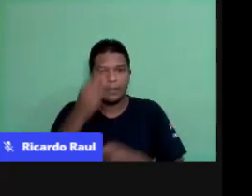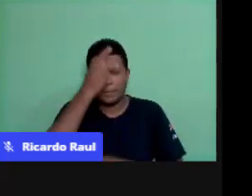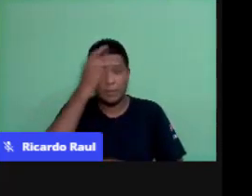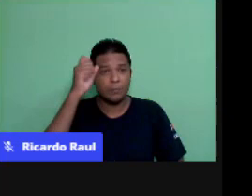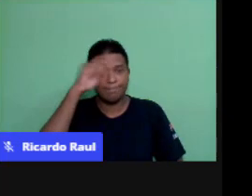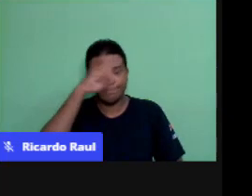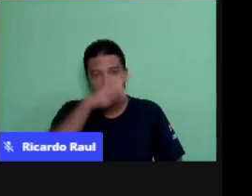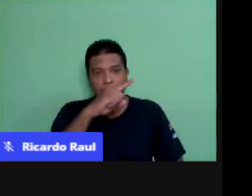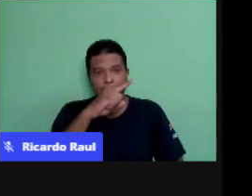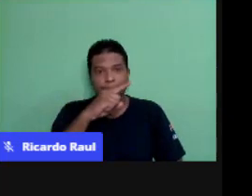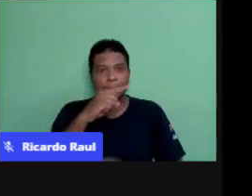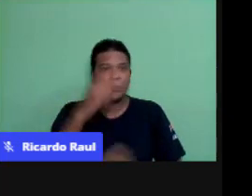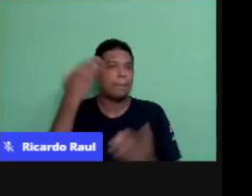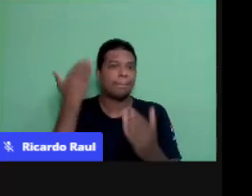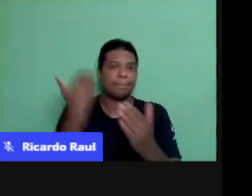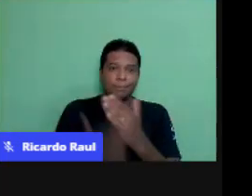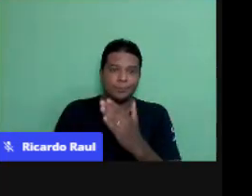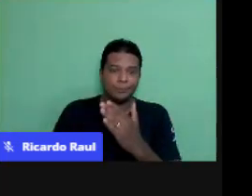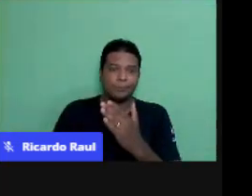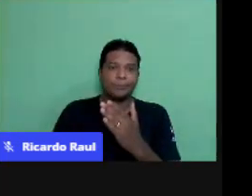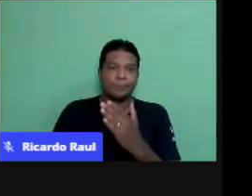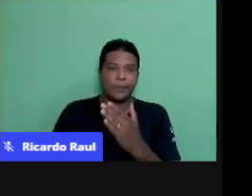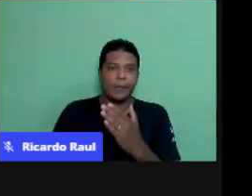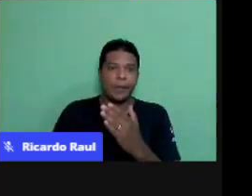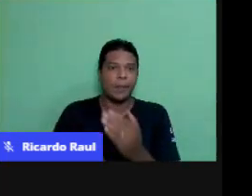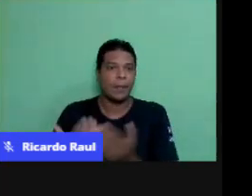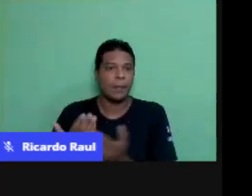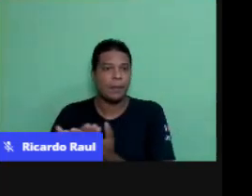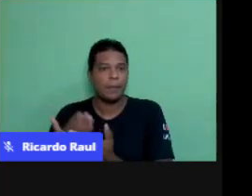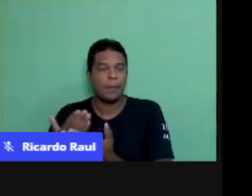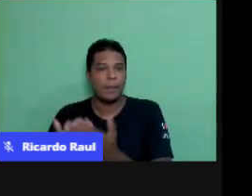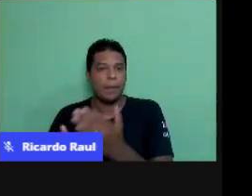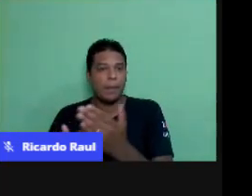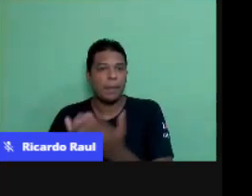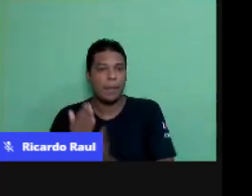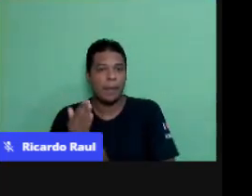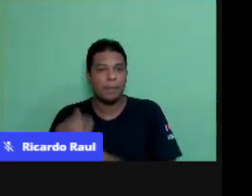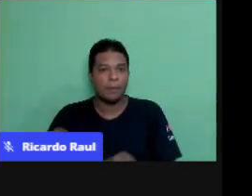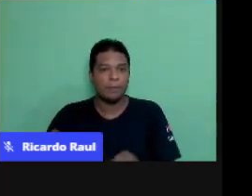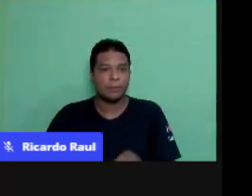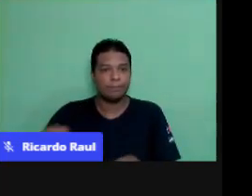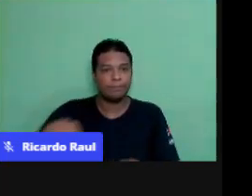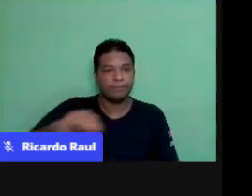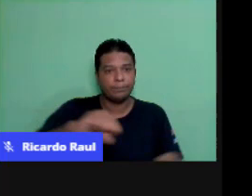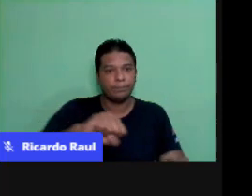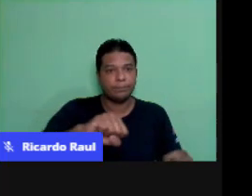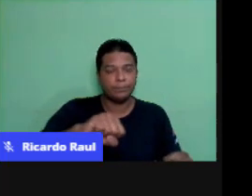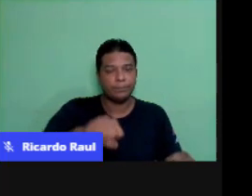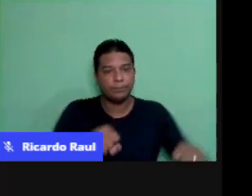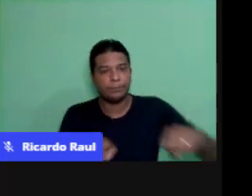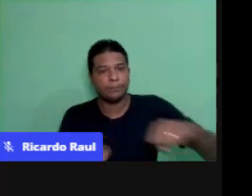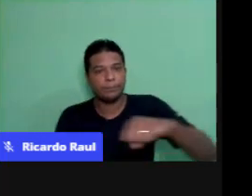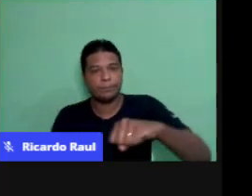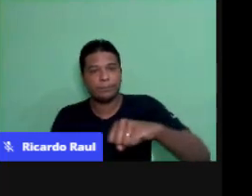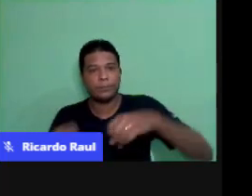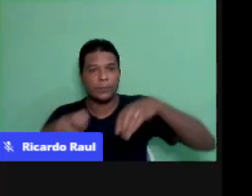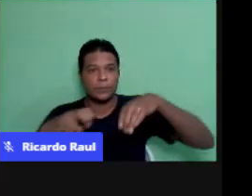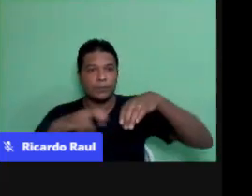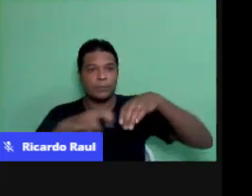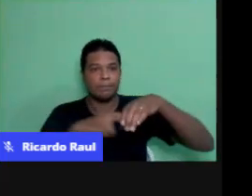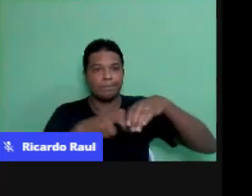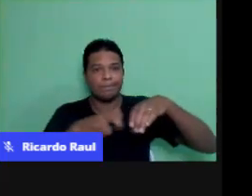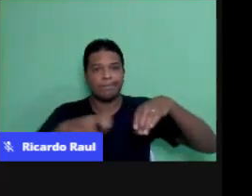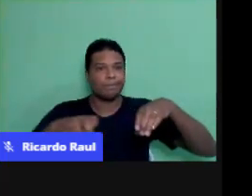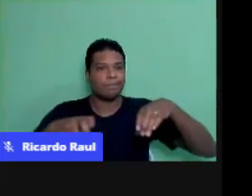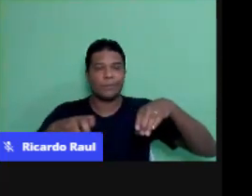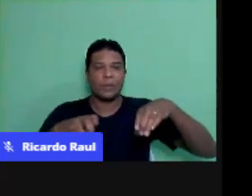onde? Reprova na aula, na prova de baliza, na prova de estacionamento. Por quê? Porque ela não teve